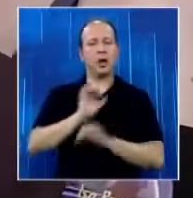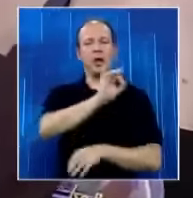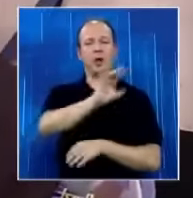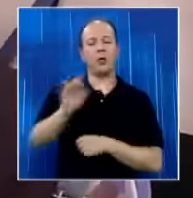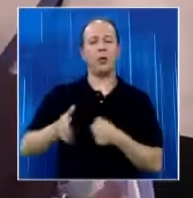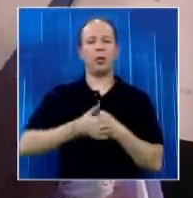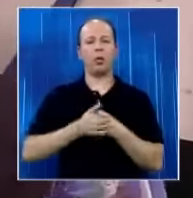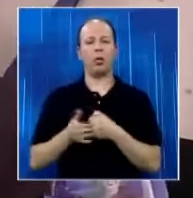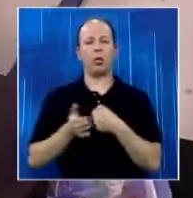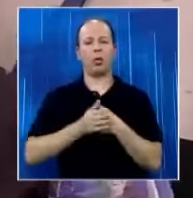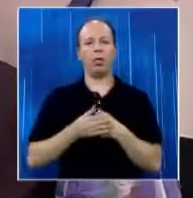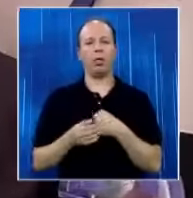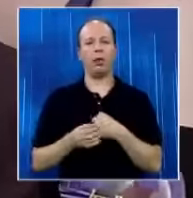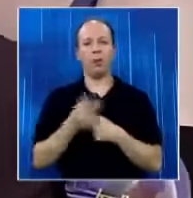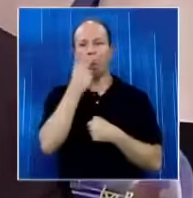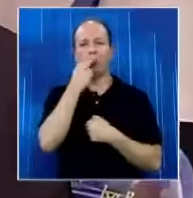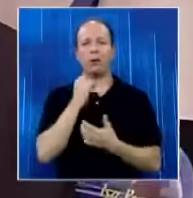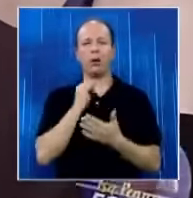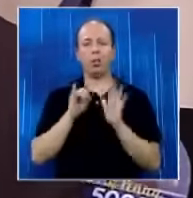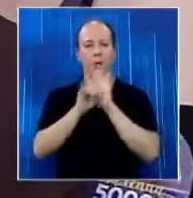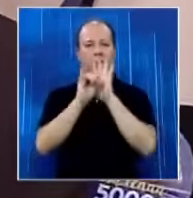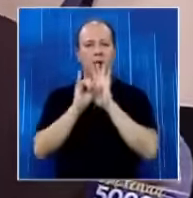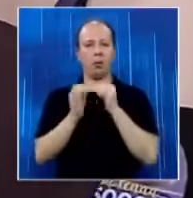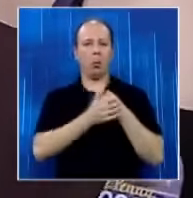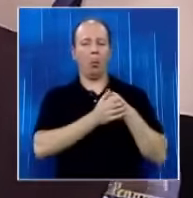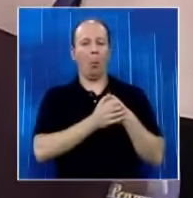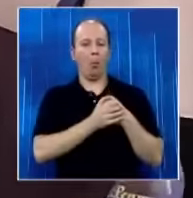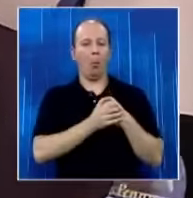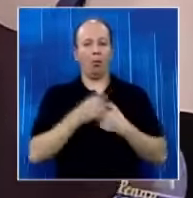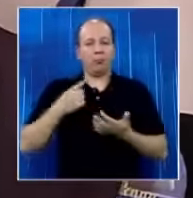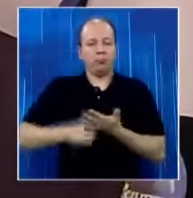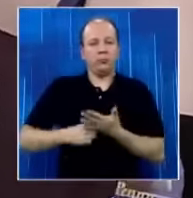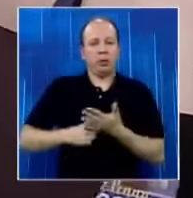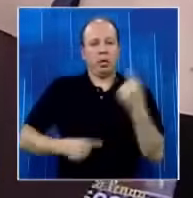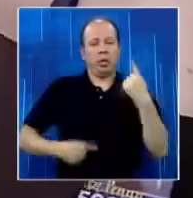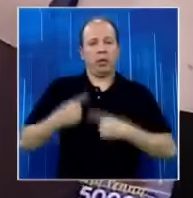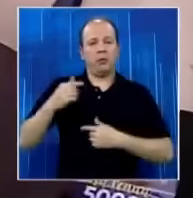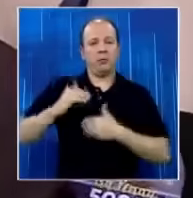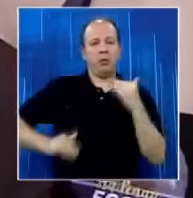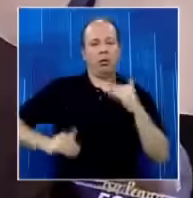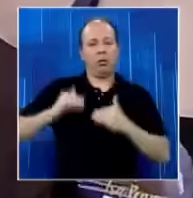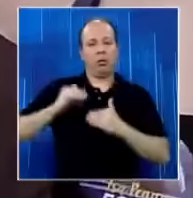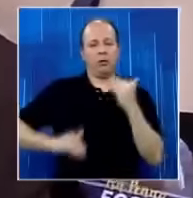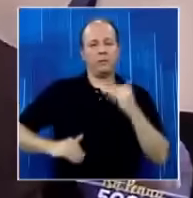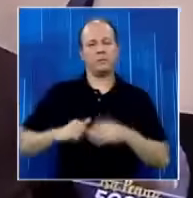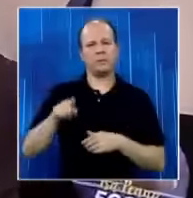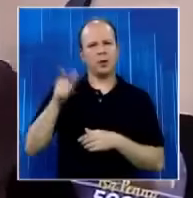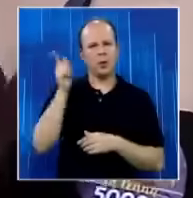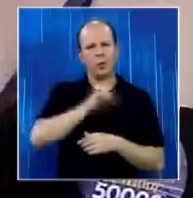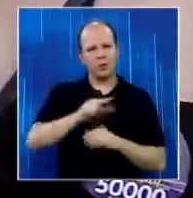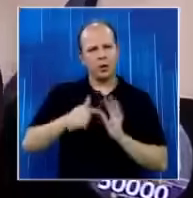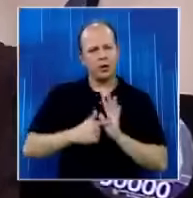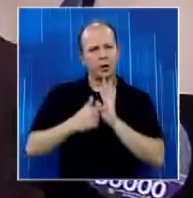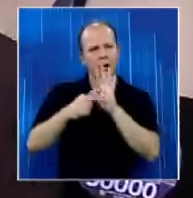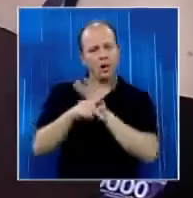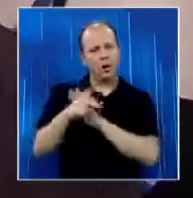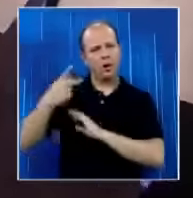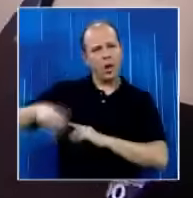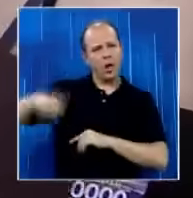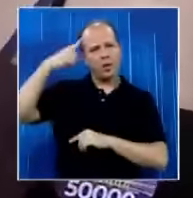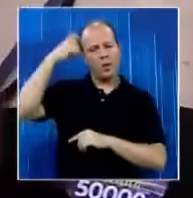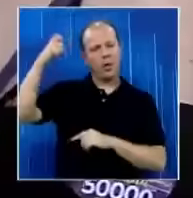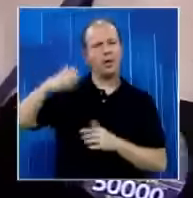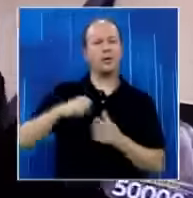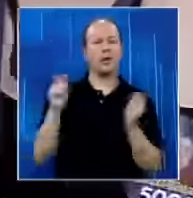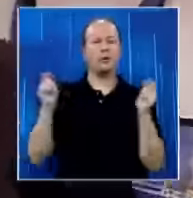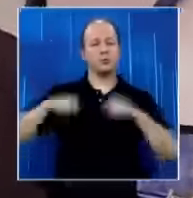um escondendo sua própria identidade, seus compromissos políticos e suas incoerências. A senhora conseguiu expor as suas ideias?